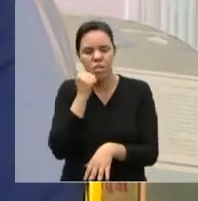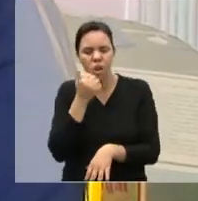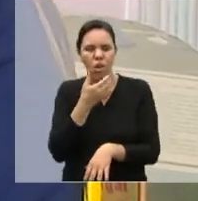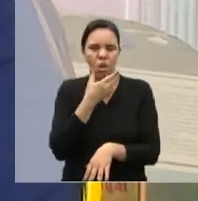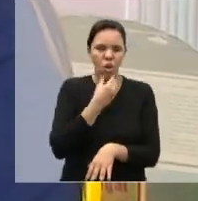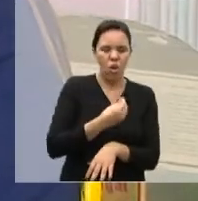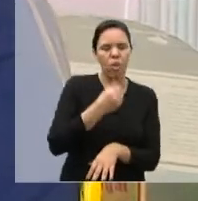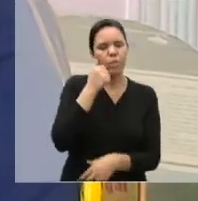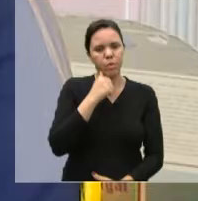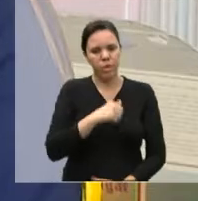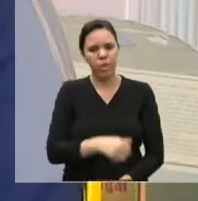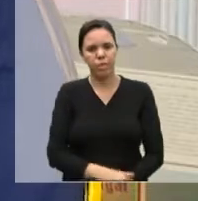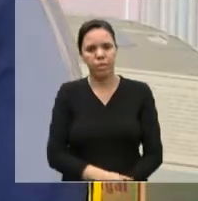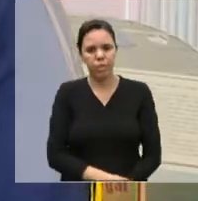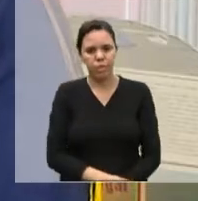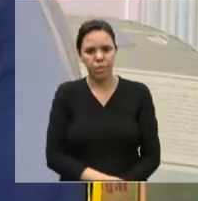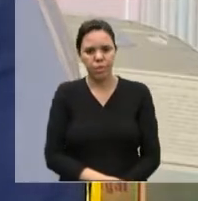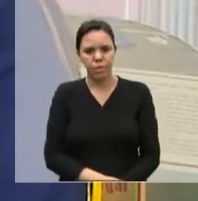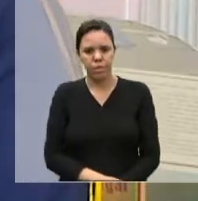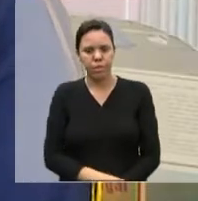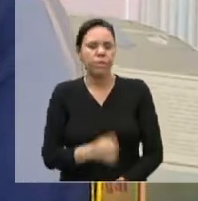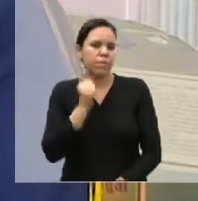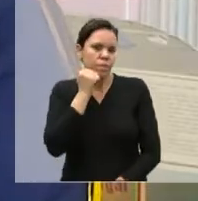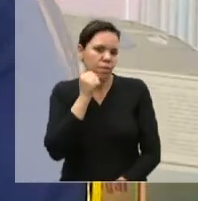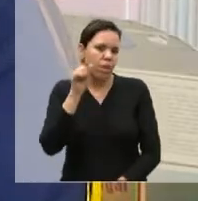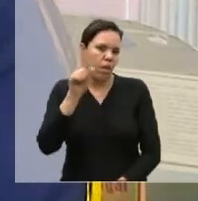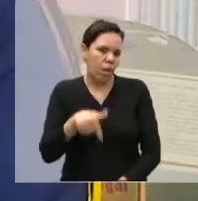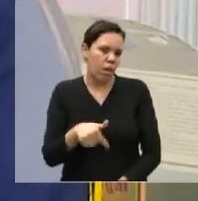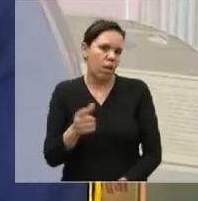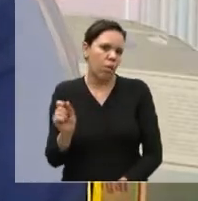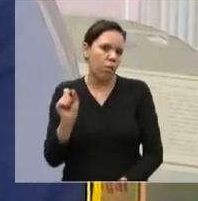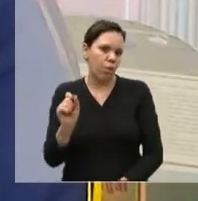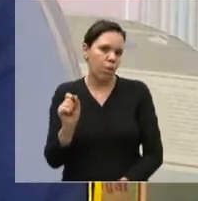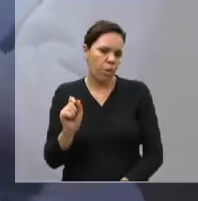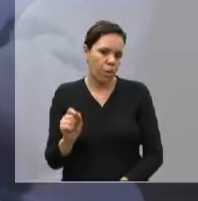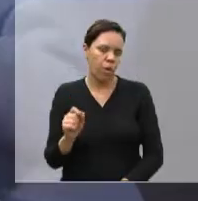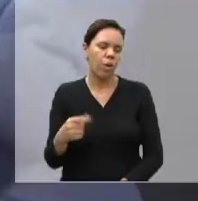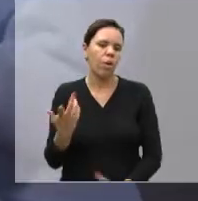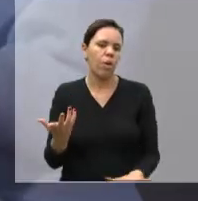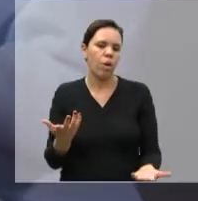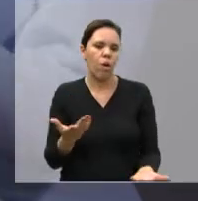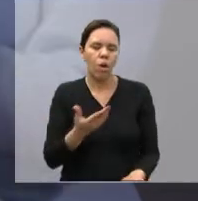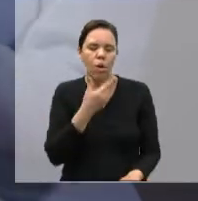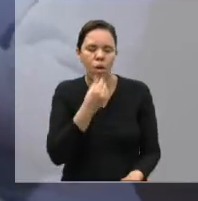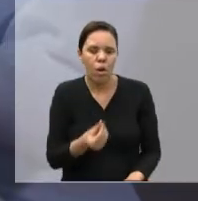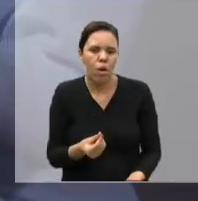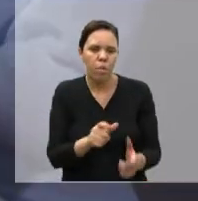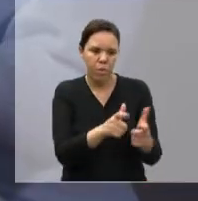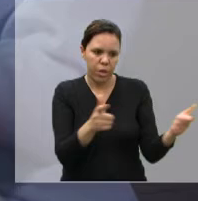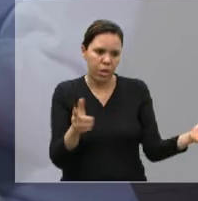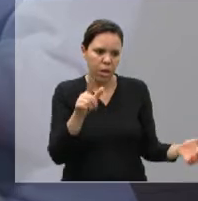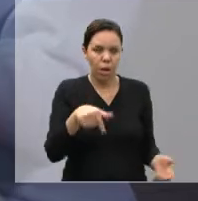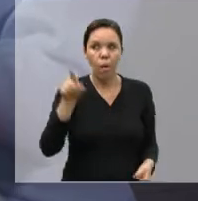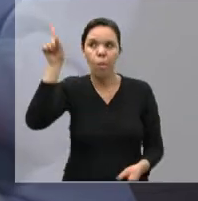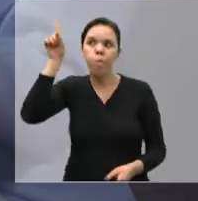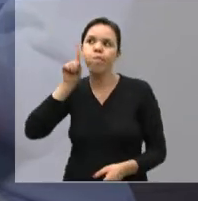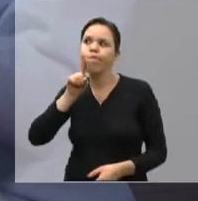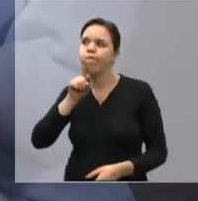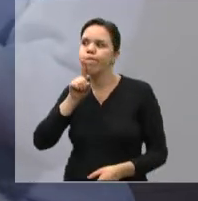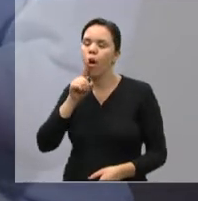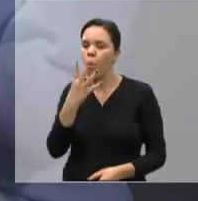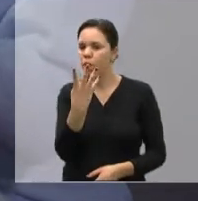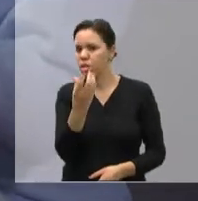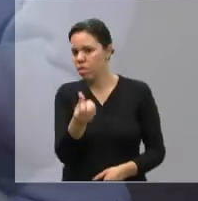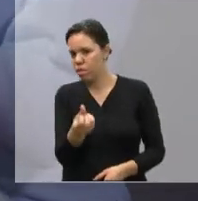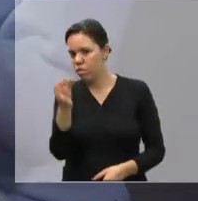mulheres. A ciência é um campo predominantemente ocupado por homens. Nos Estados Unidos, por exemplo, 46%